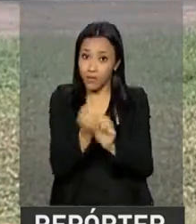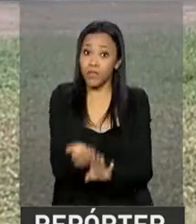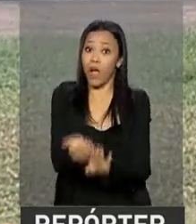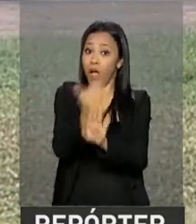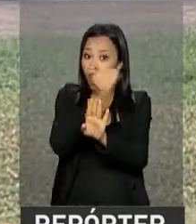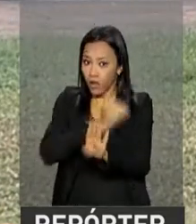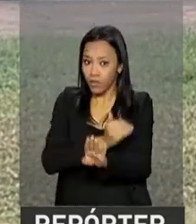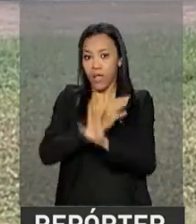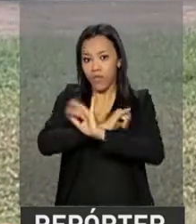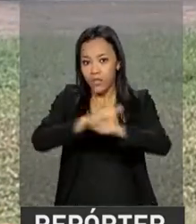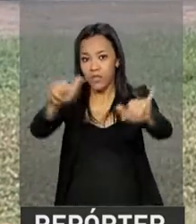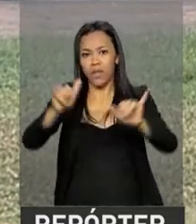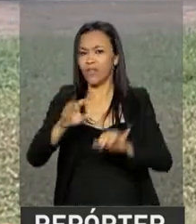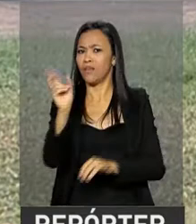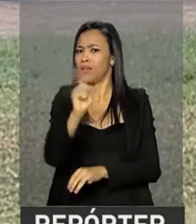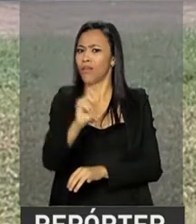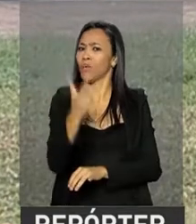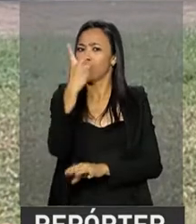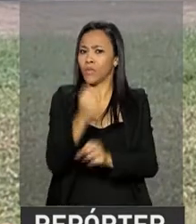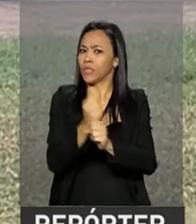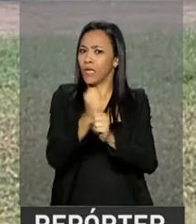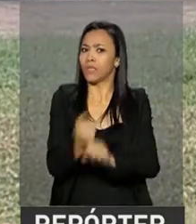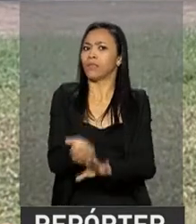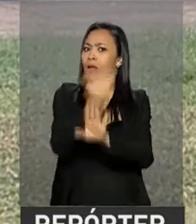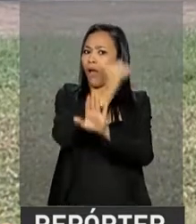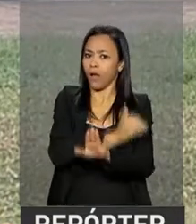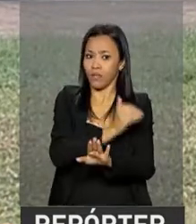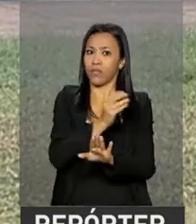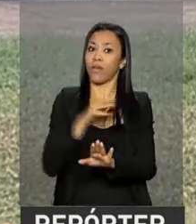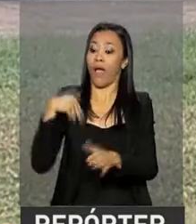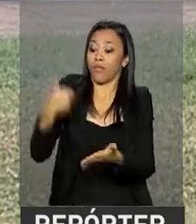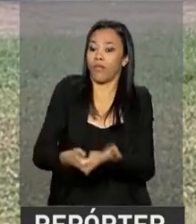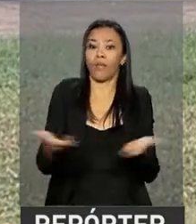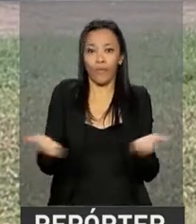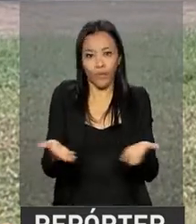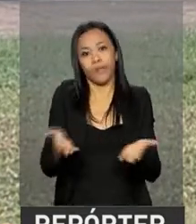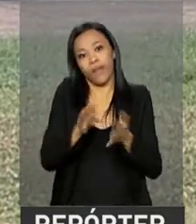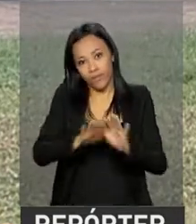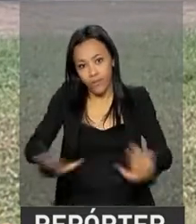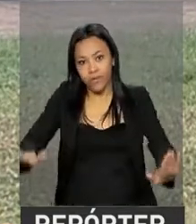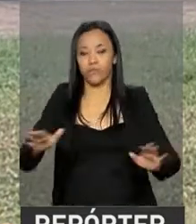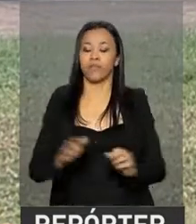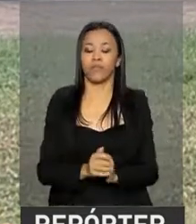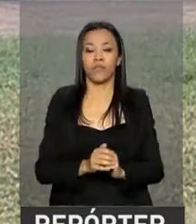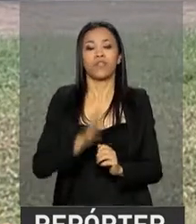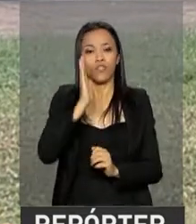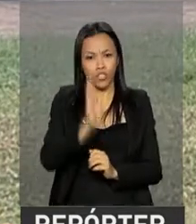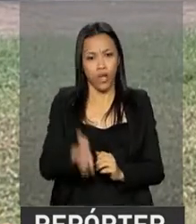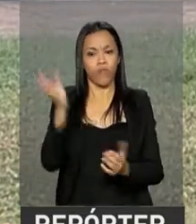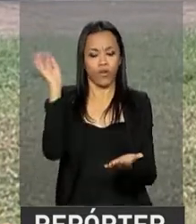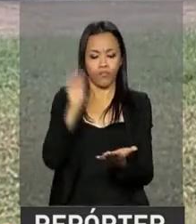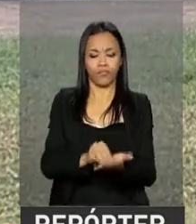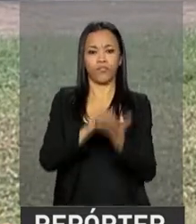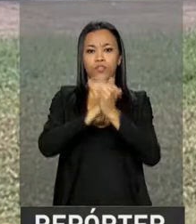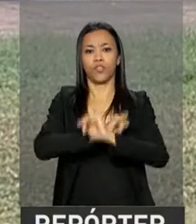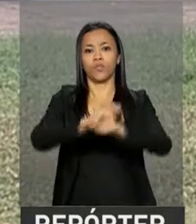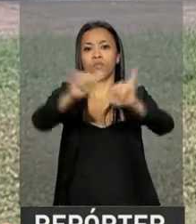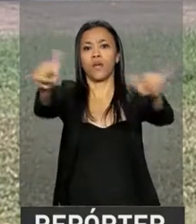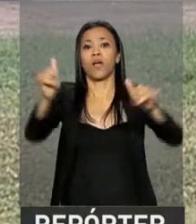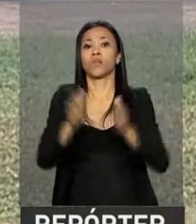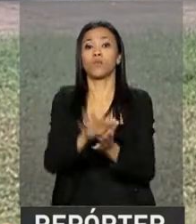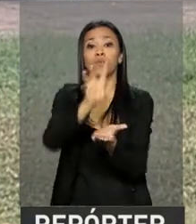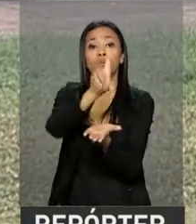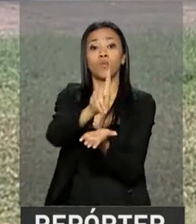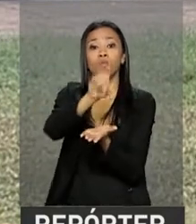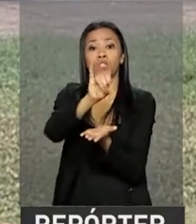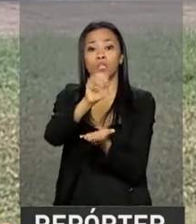antecedência e não mais 2 anos antes, como acontecia até agora. Essa determinação, inclusive, já foi publicada no Diário Oficial da